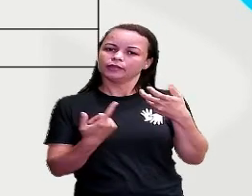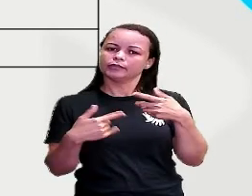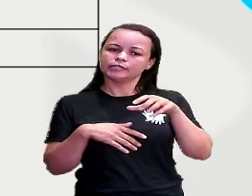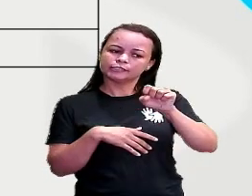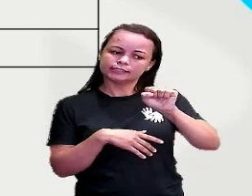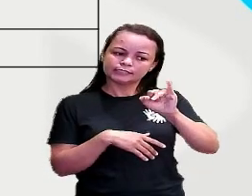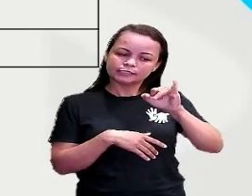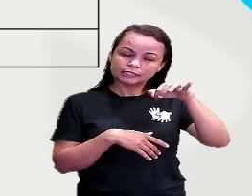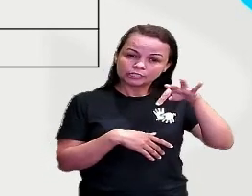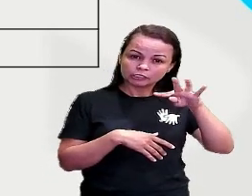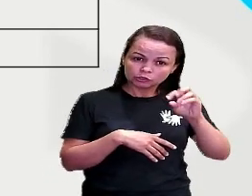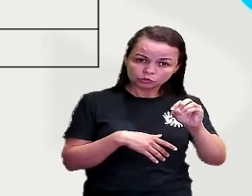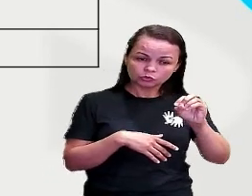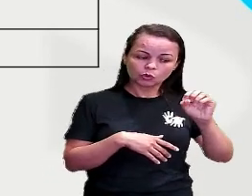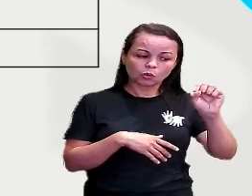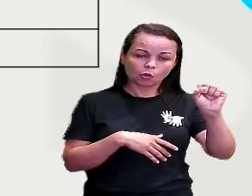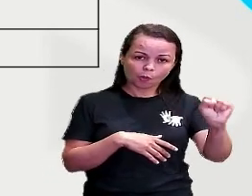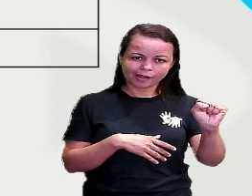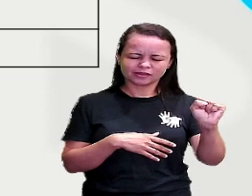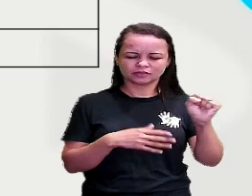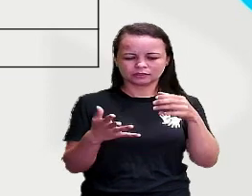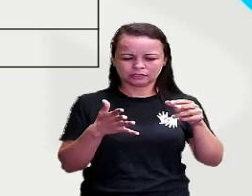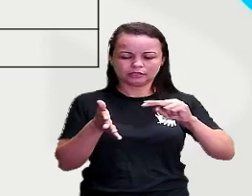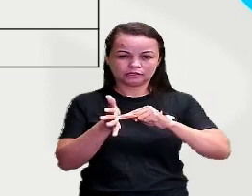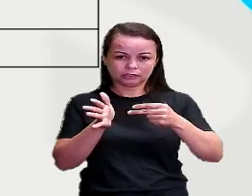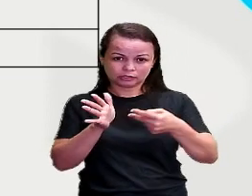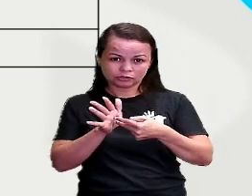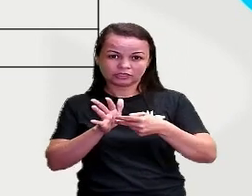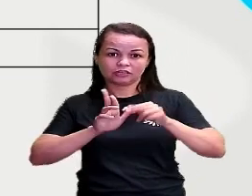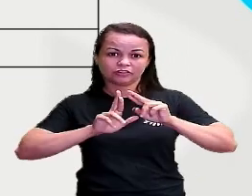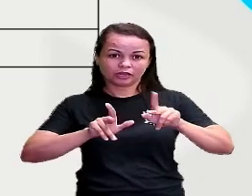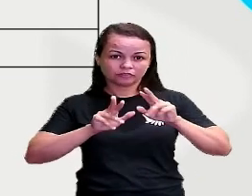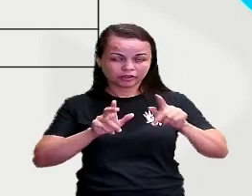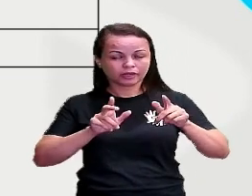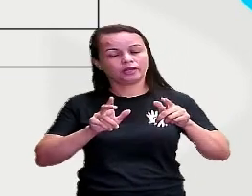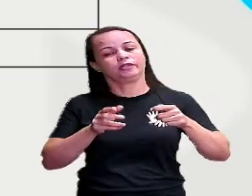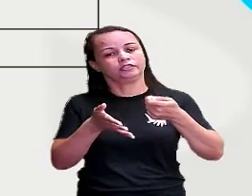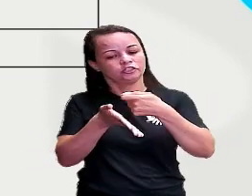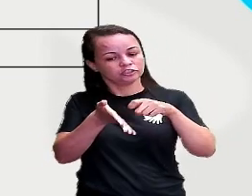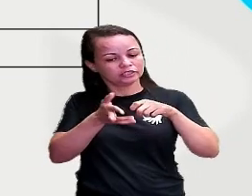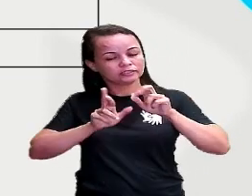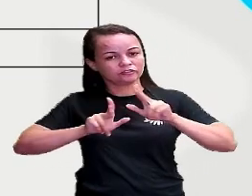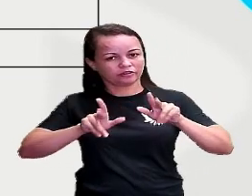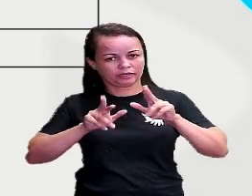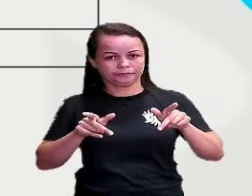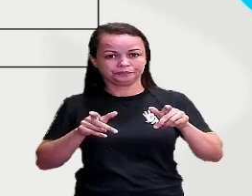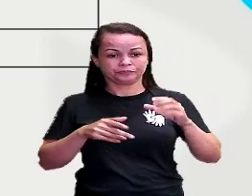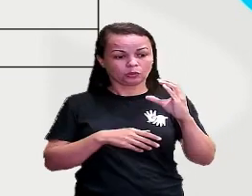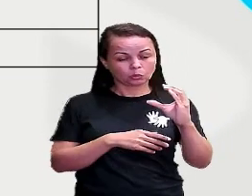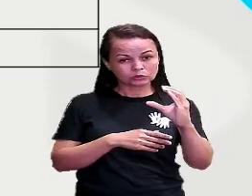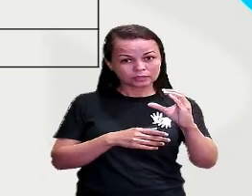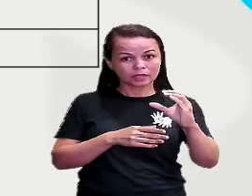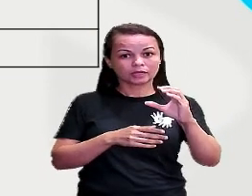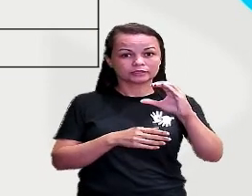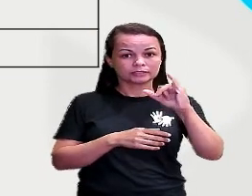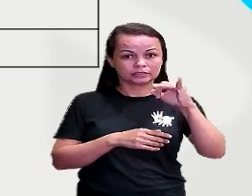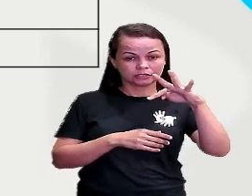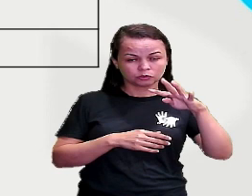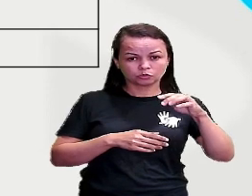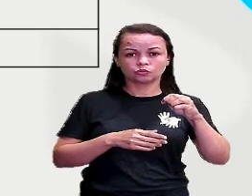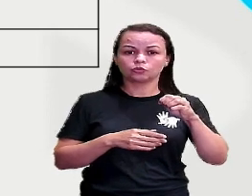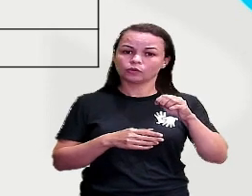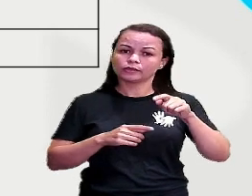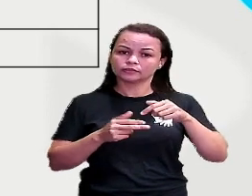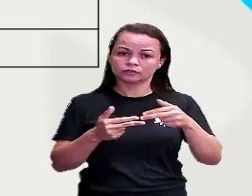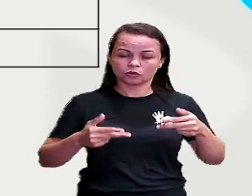escrita é diferente e o sentido, o que ela significa também. Cinto com C é um acessório, né? Objeto que a gente usa aí na